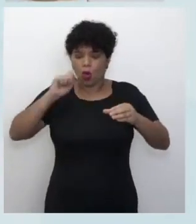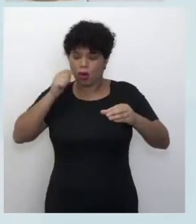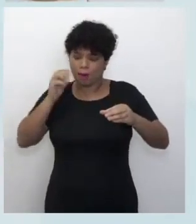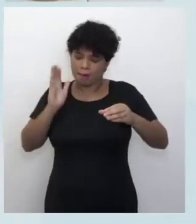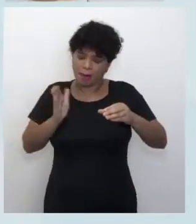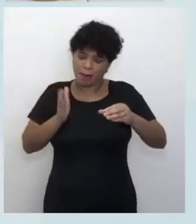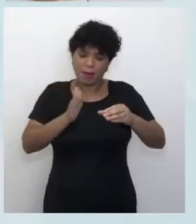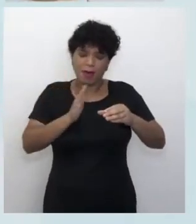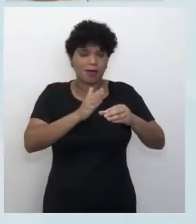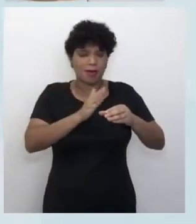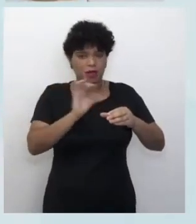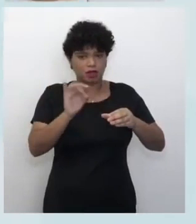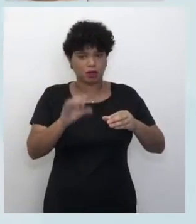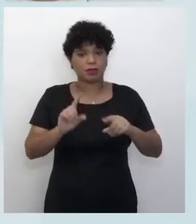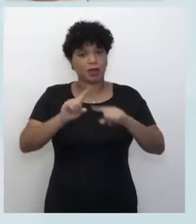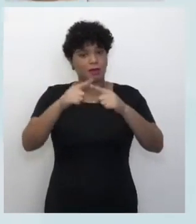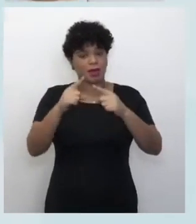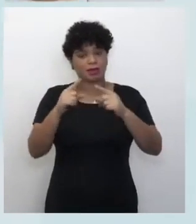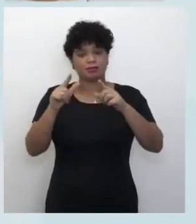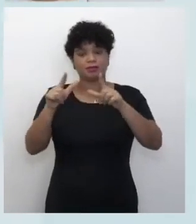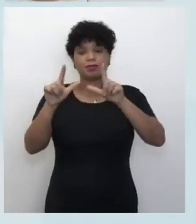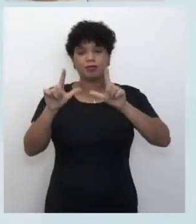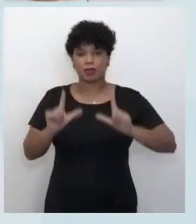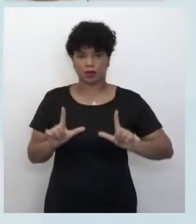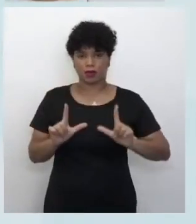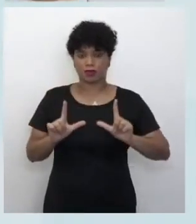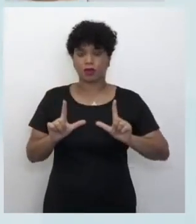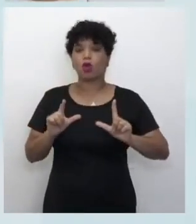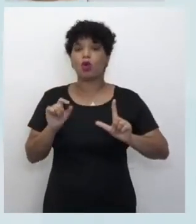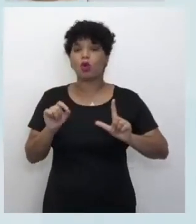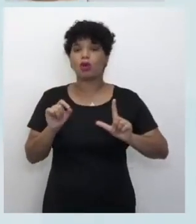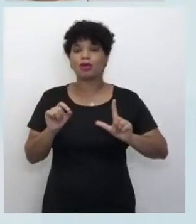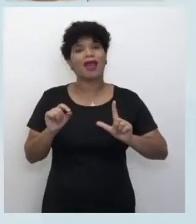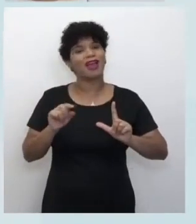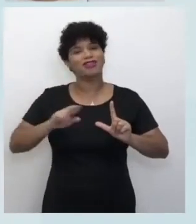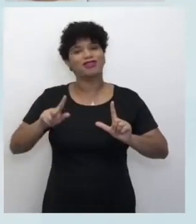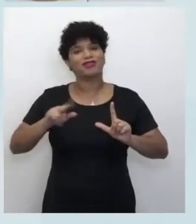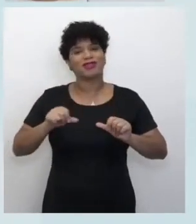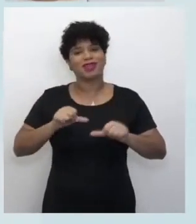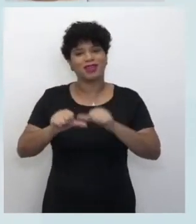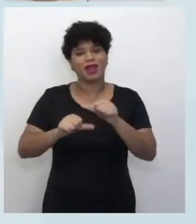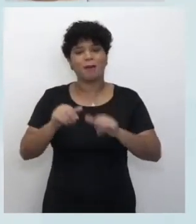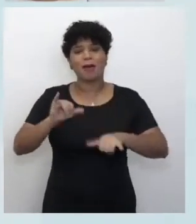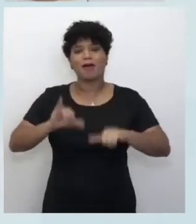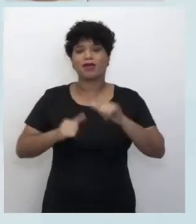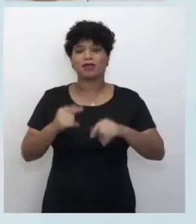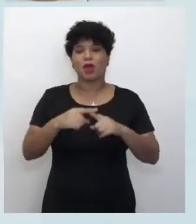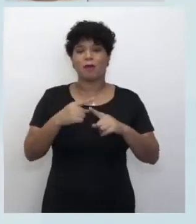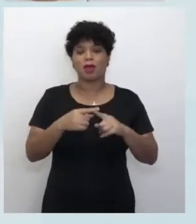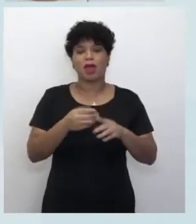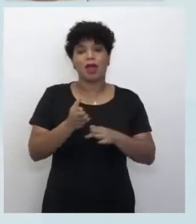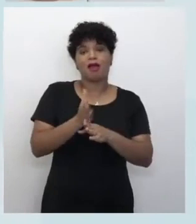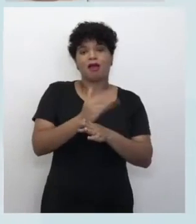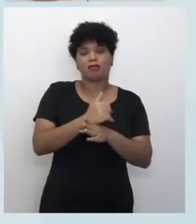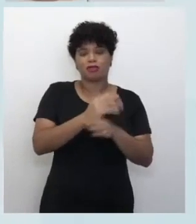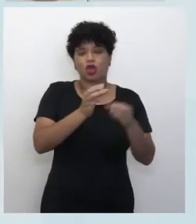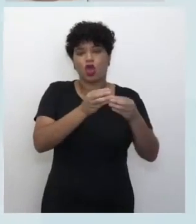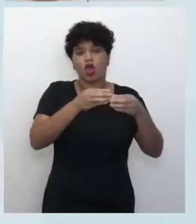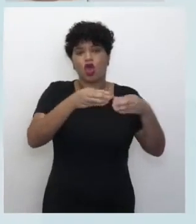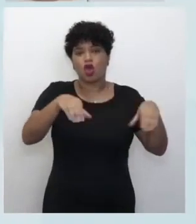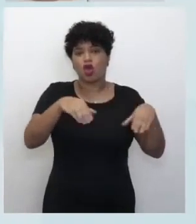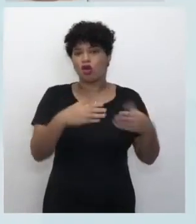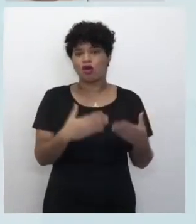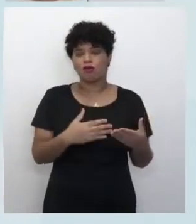física. Agora, a imagem abaixo, transformações químicas. Quando o ovo cru, né, ele é colocado na